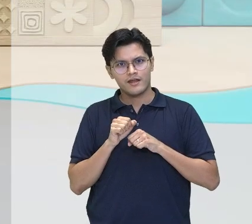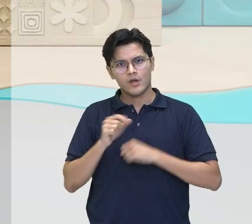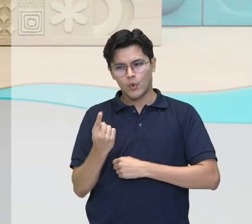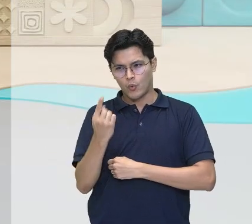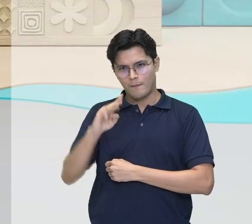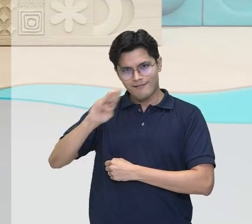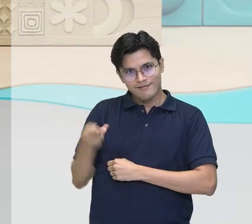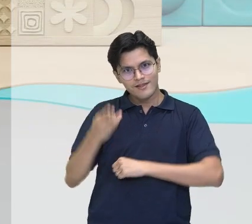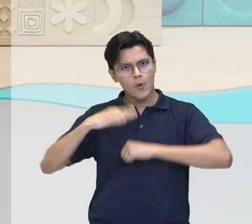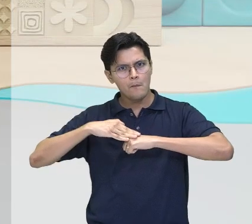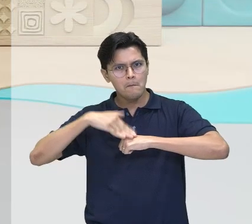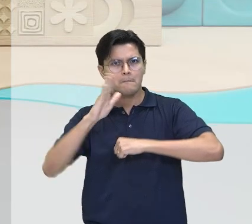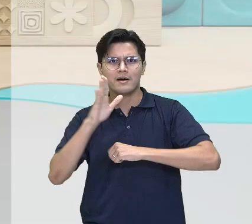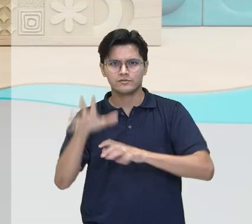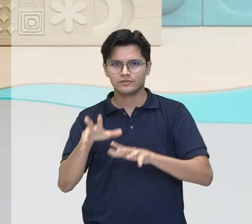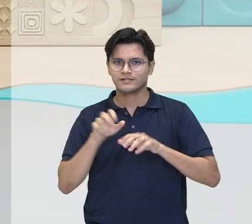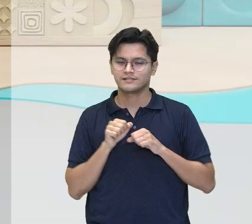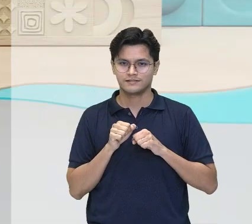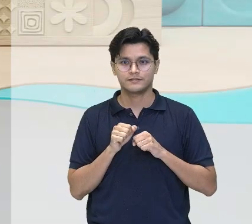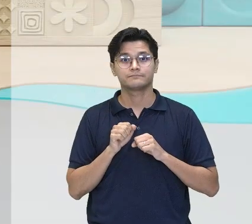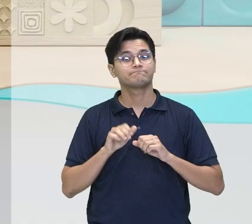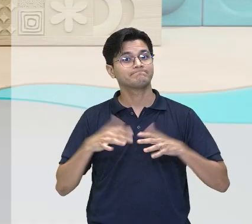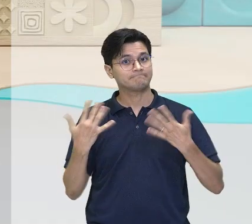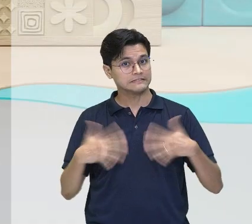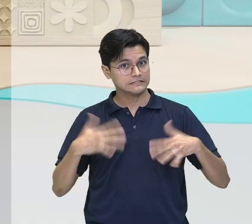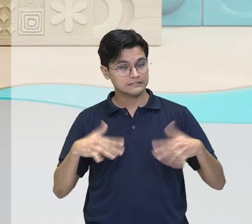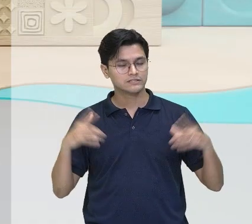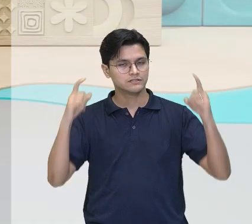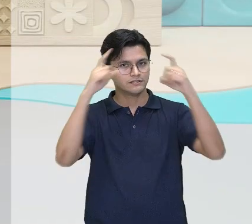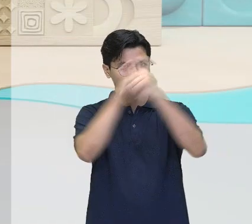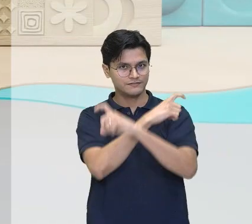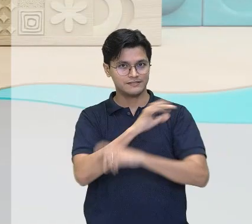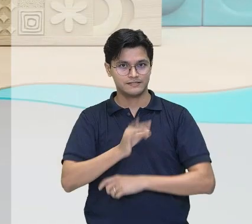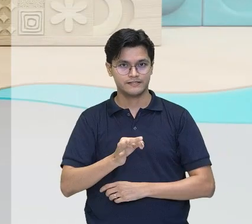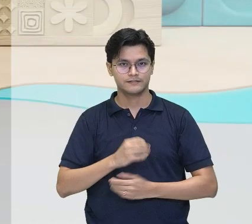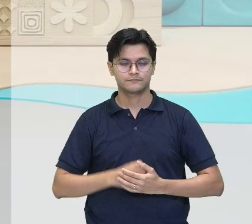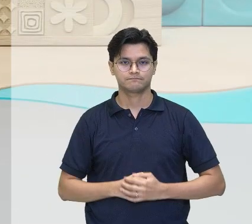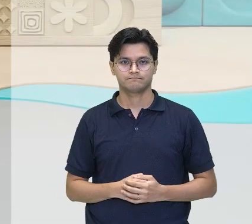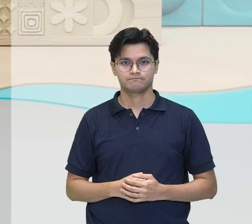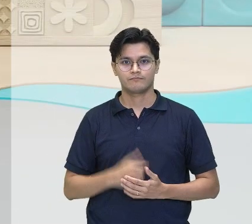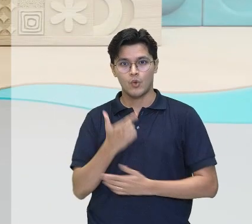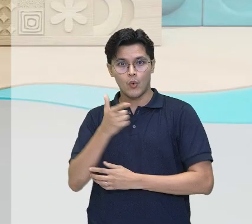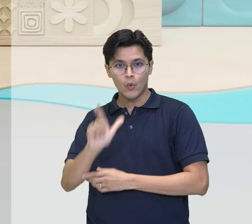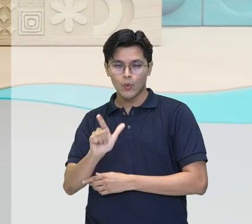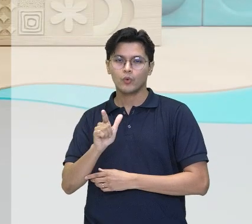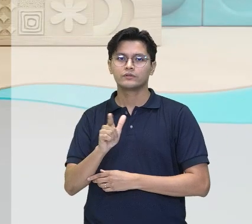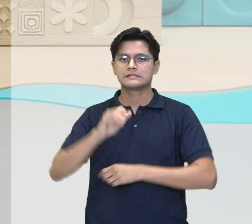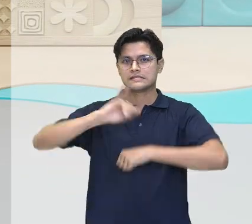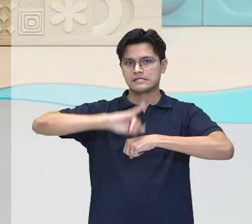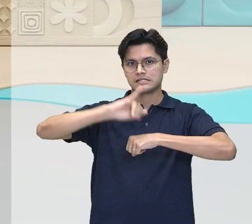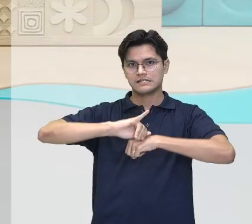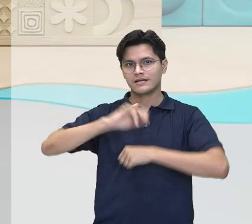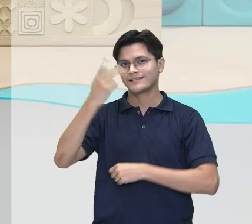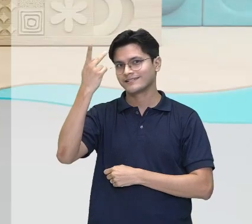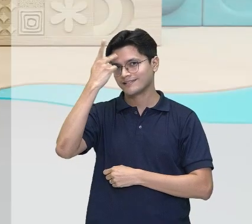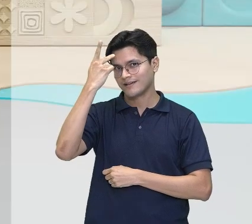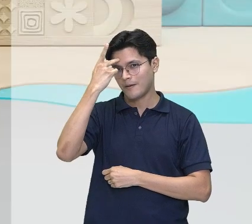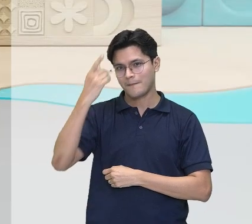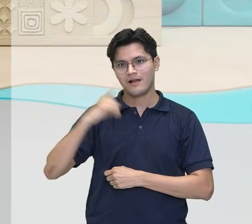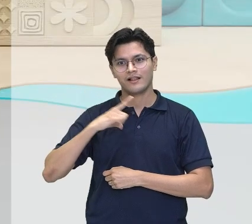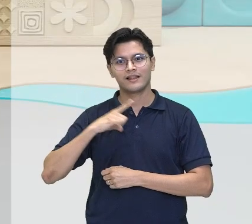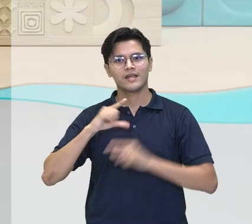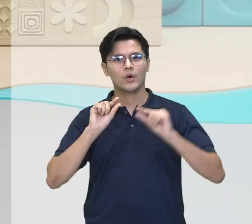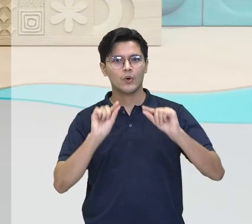aí complicada a situação. Vamos à nossa próxima manchete, é o quê? Cidade de São Paulo tem